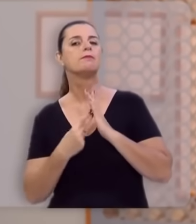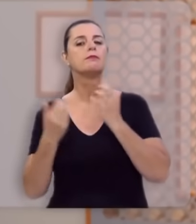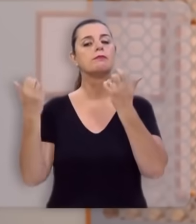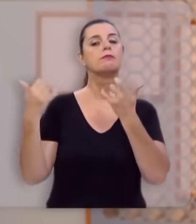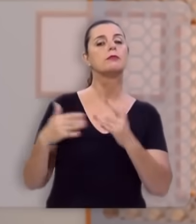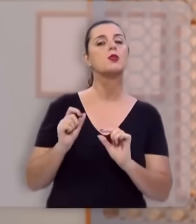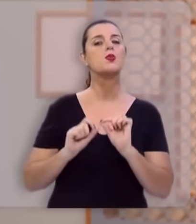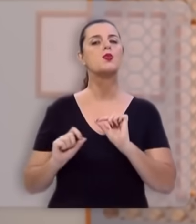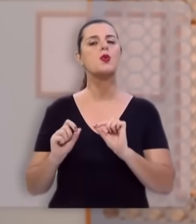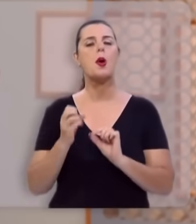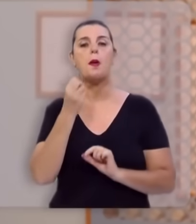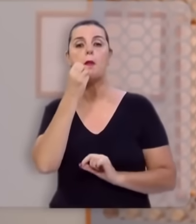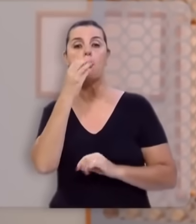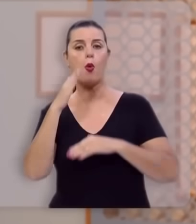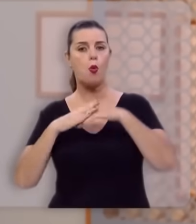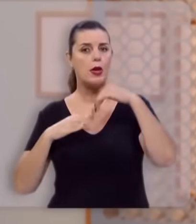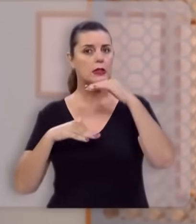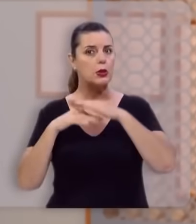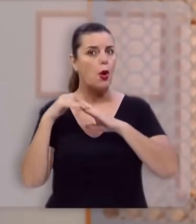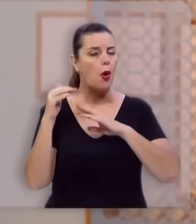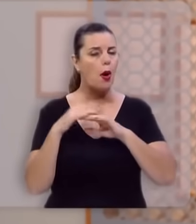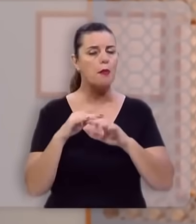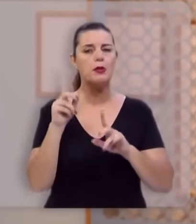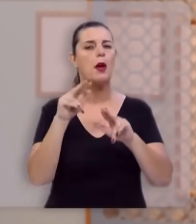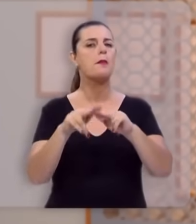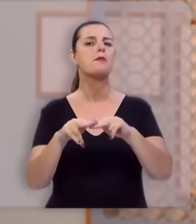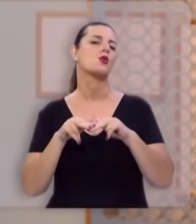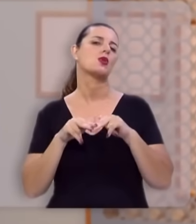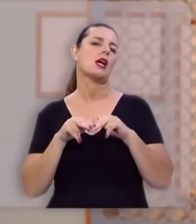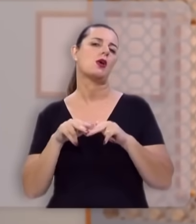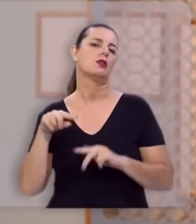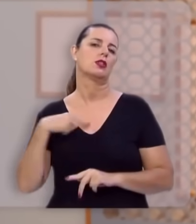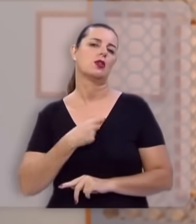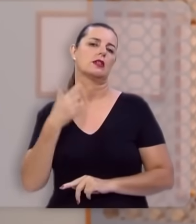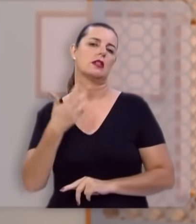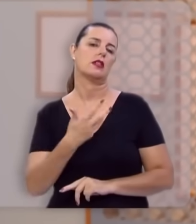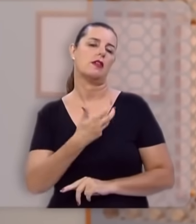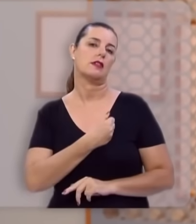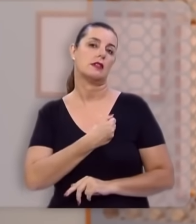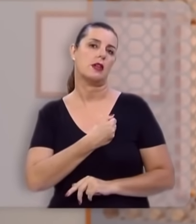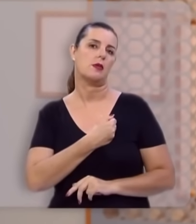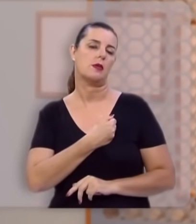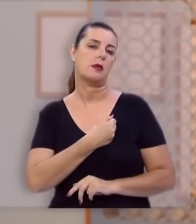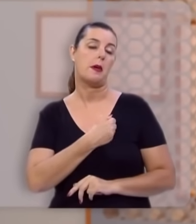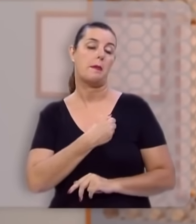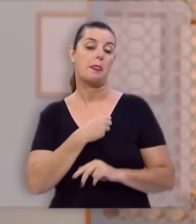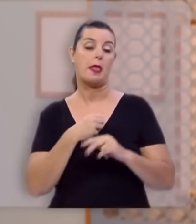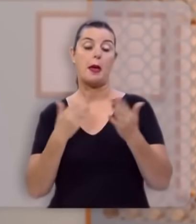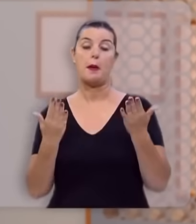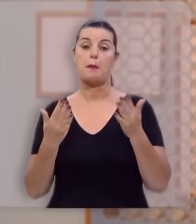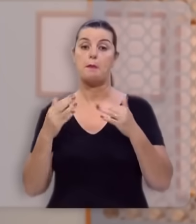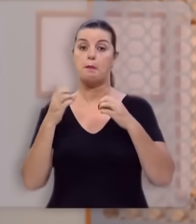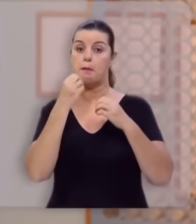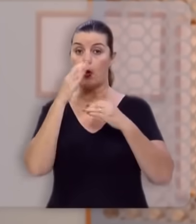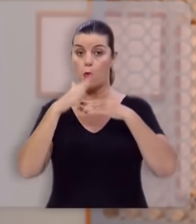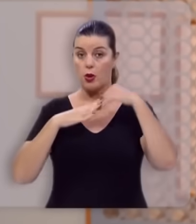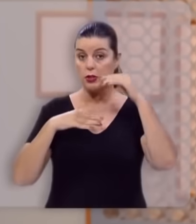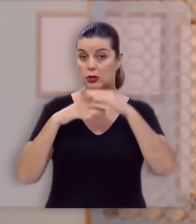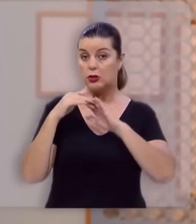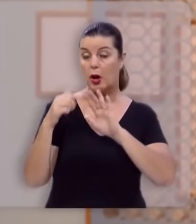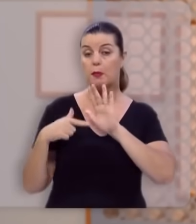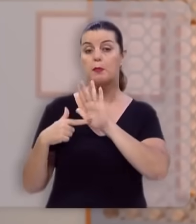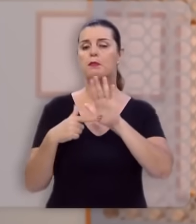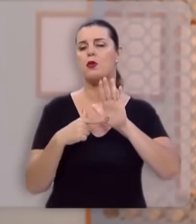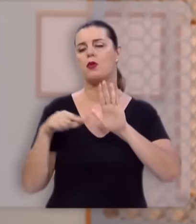as boas obras não são a causa da nossa salvação, mas as boas obras são a evidência da nossa